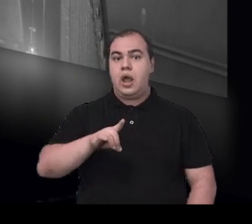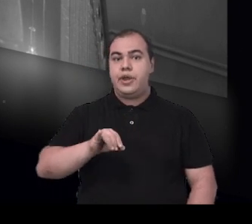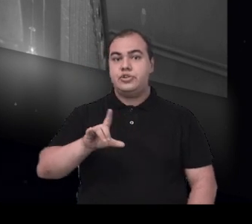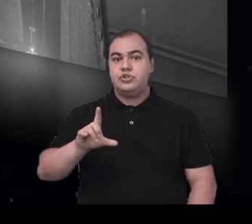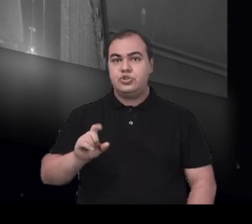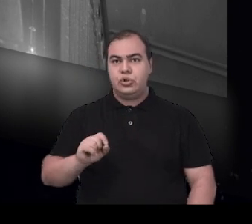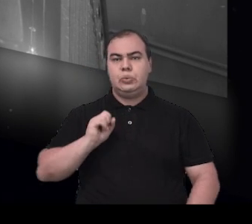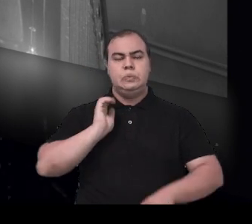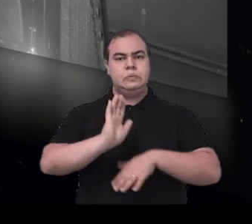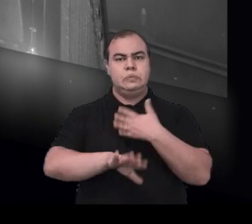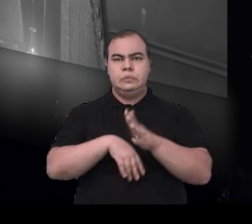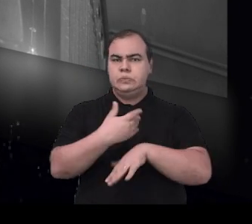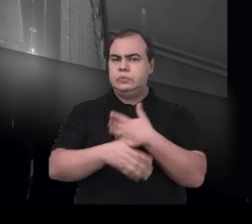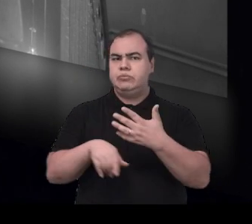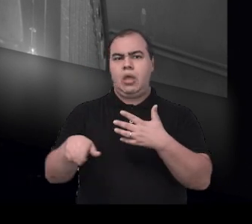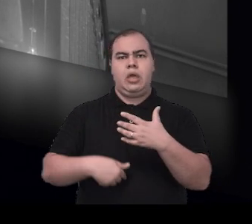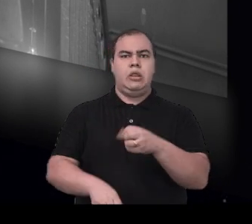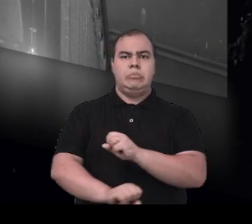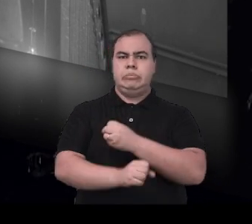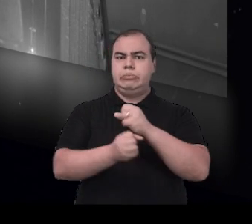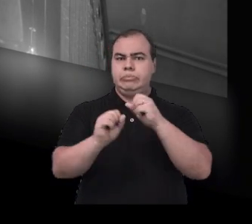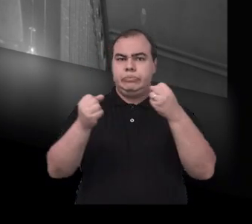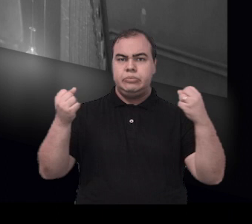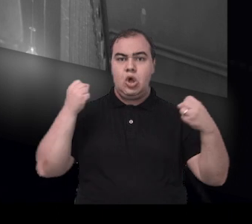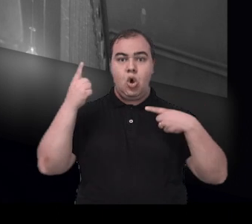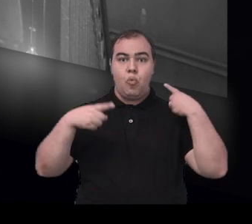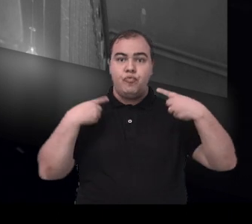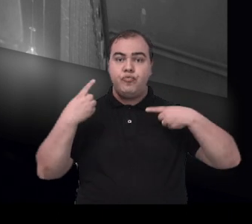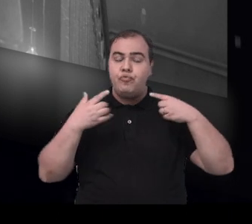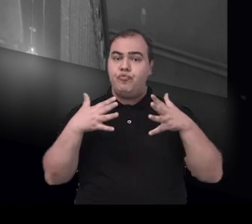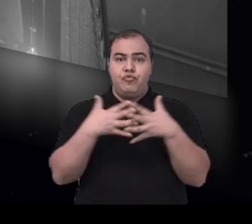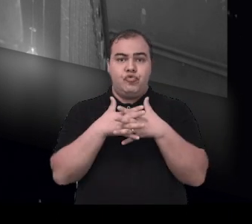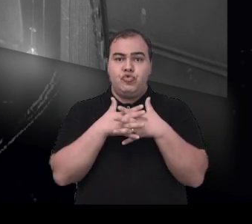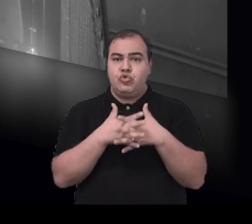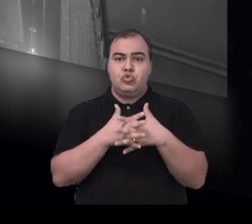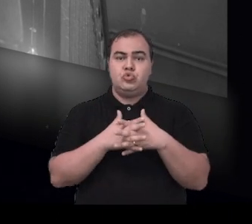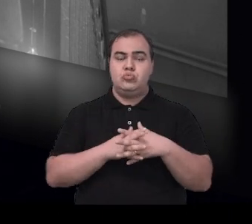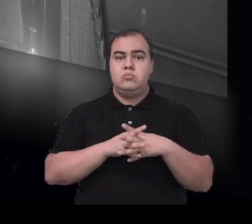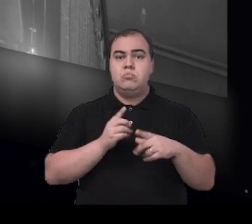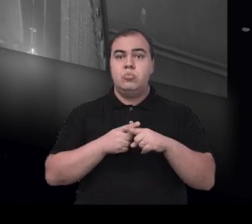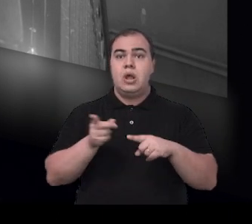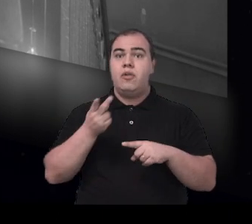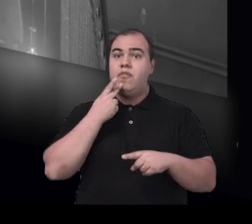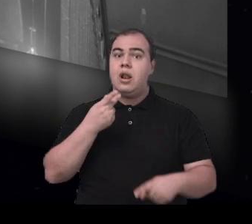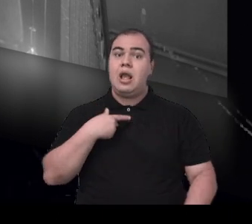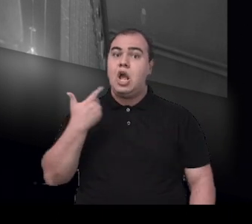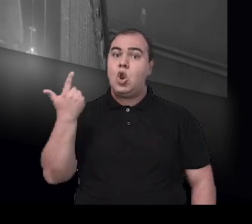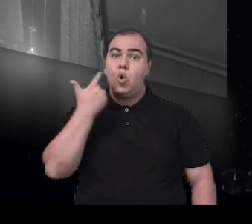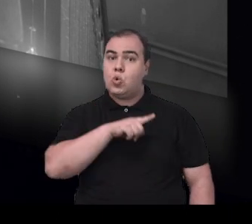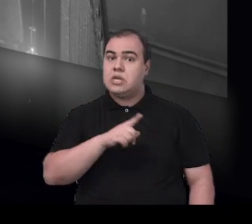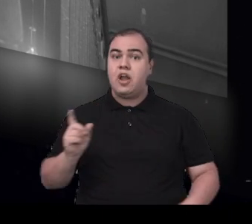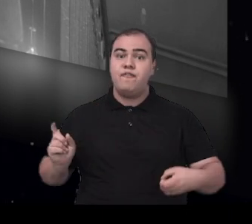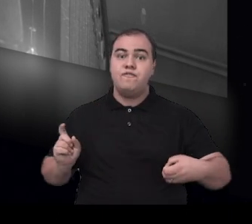muito desorganizado, ele estava delirante, confuso, porque ele estava dizendo que ele não